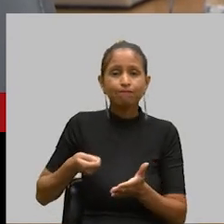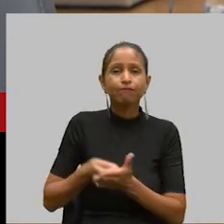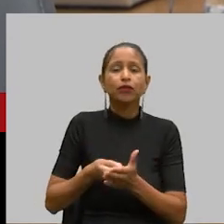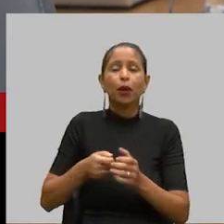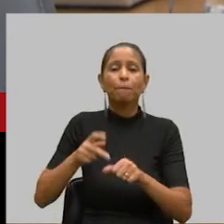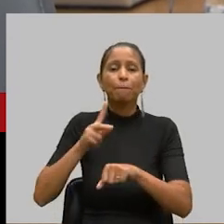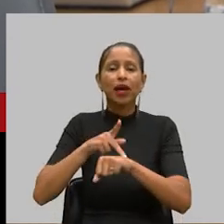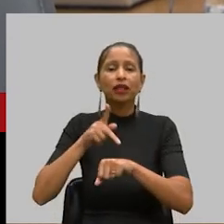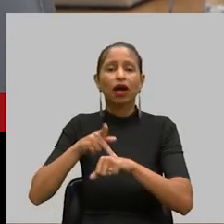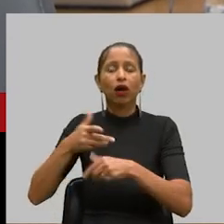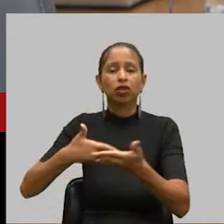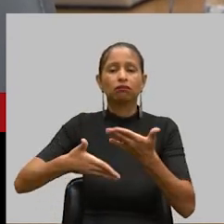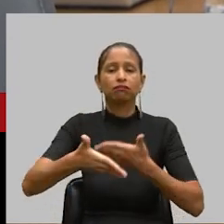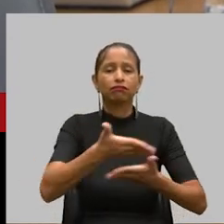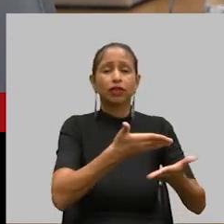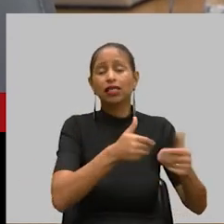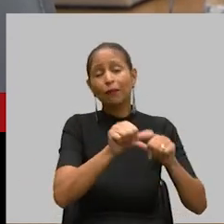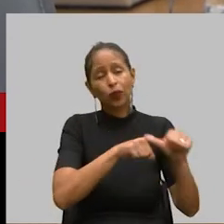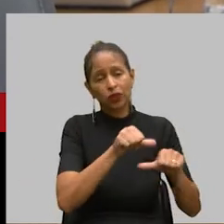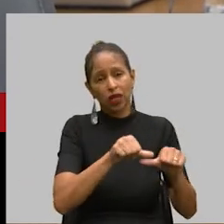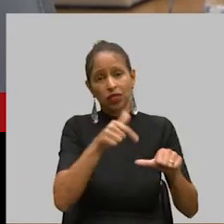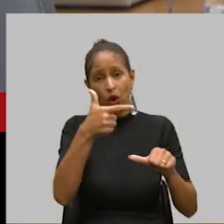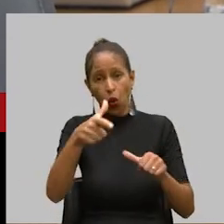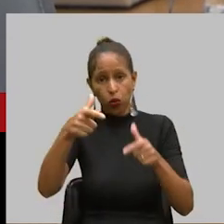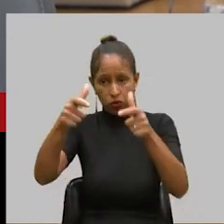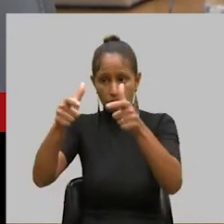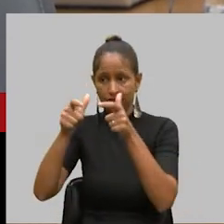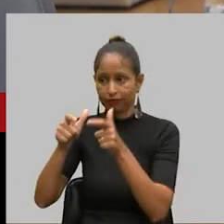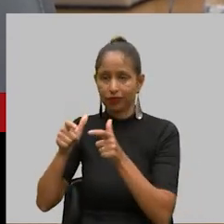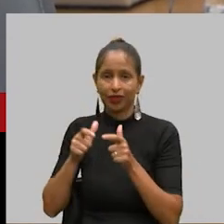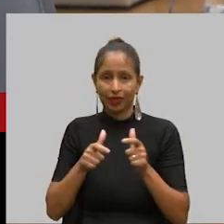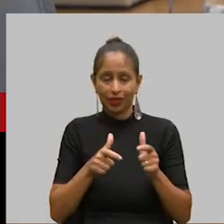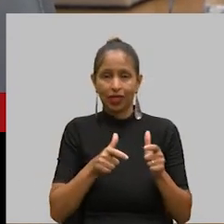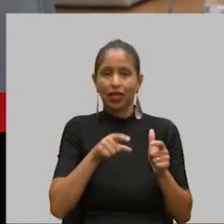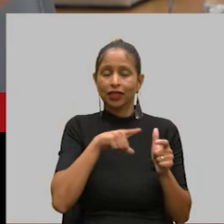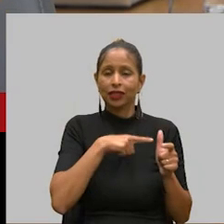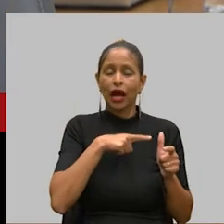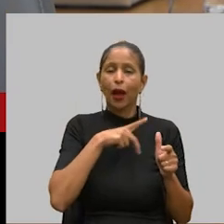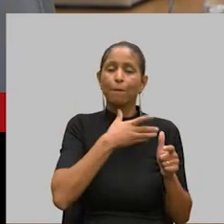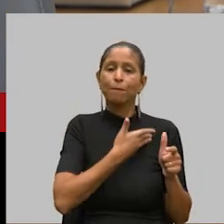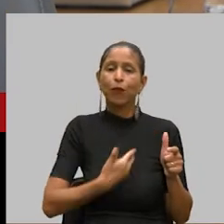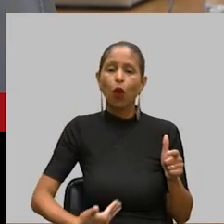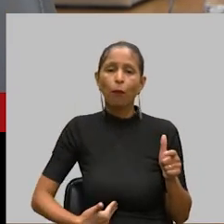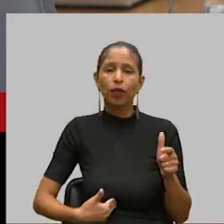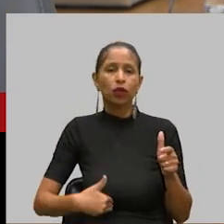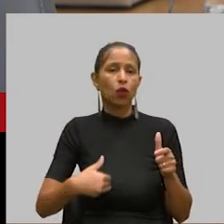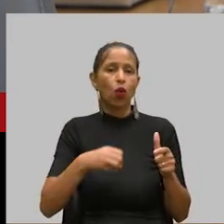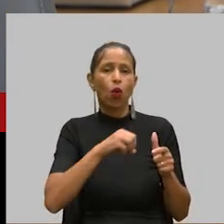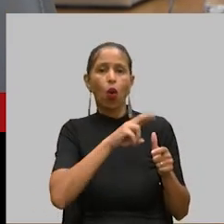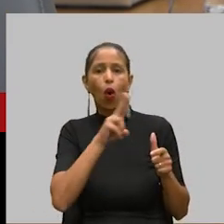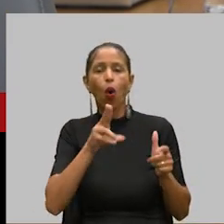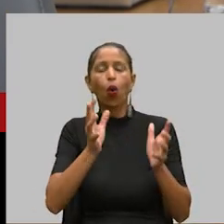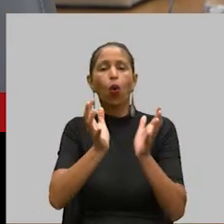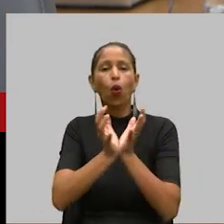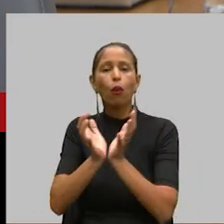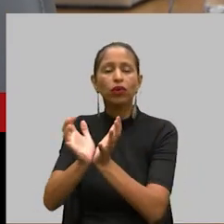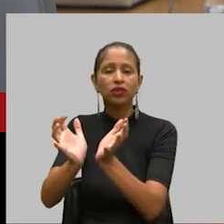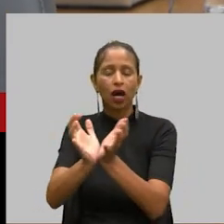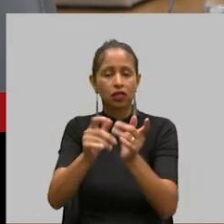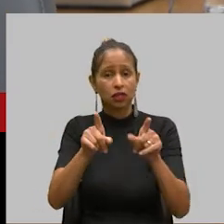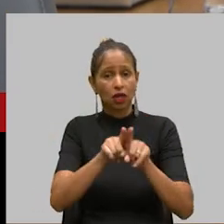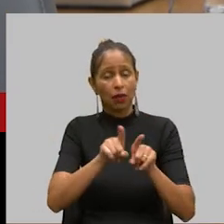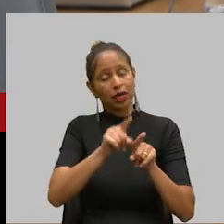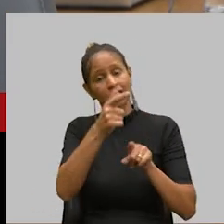pedagogia da alternância porque em outros espaços sejam eles públicos ou eh comunitários também porque